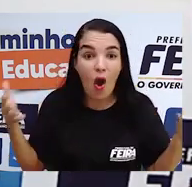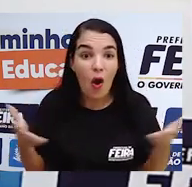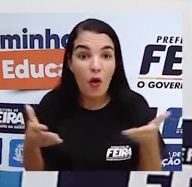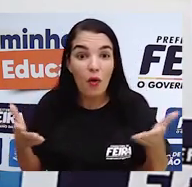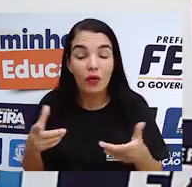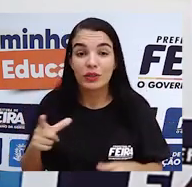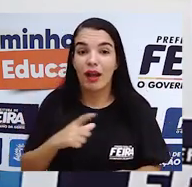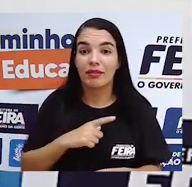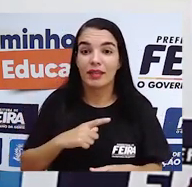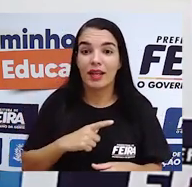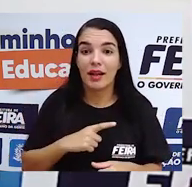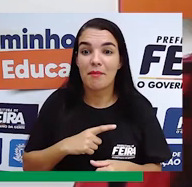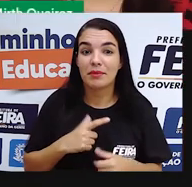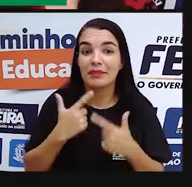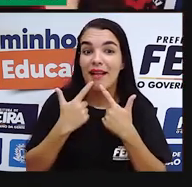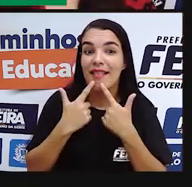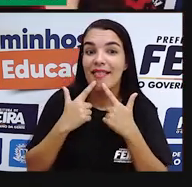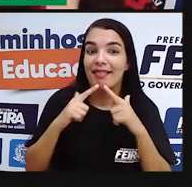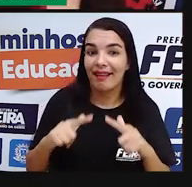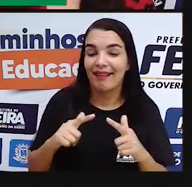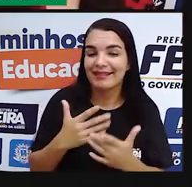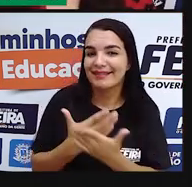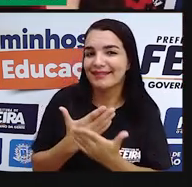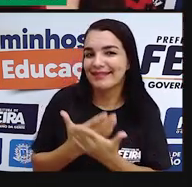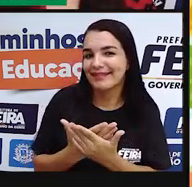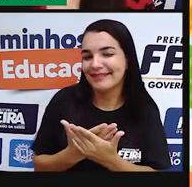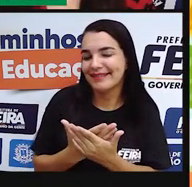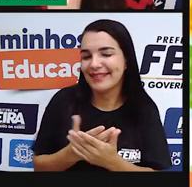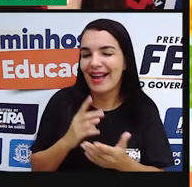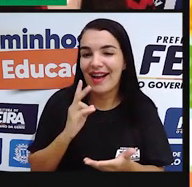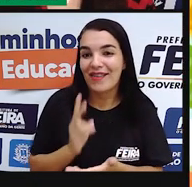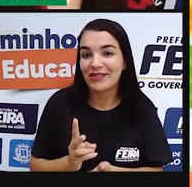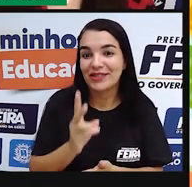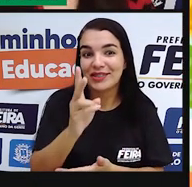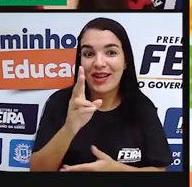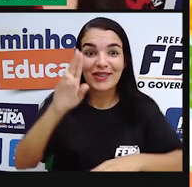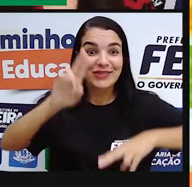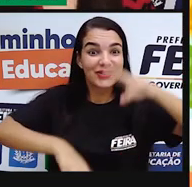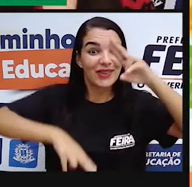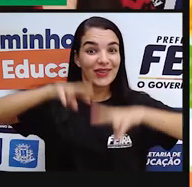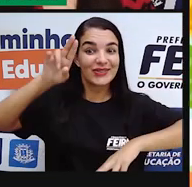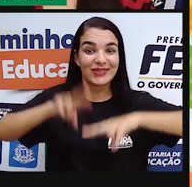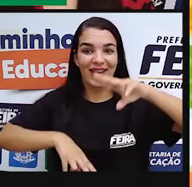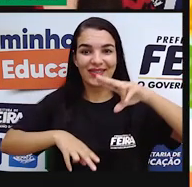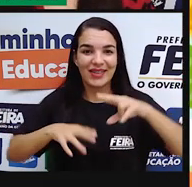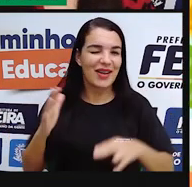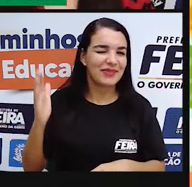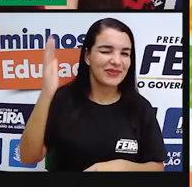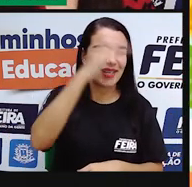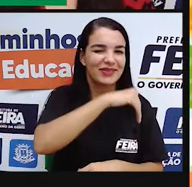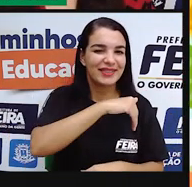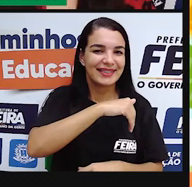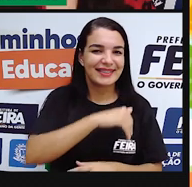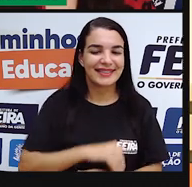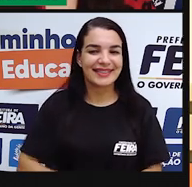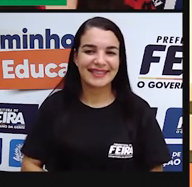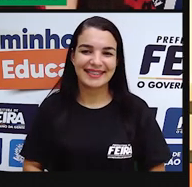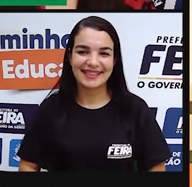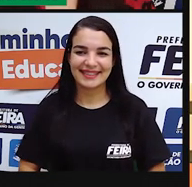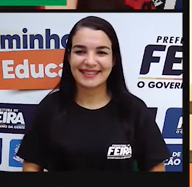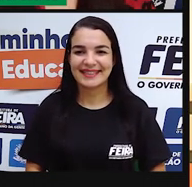teremos aula de linguagens e seguiremos falando sobre o São João. Vamos lá?